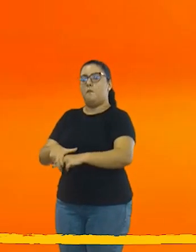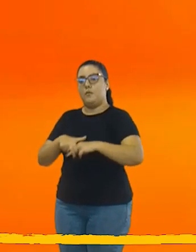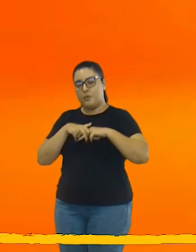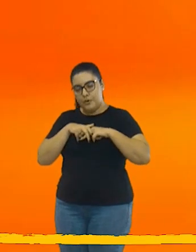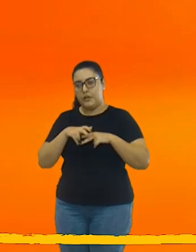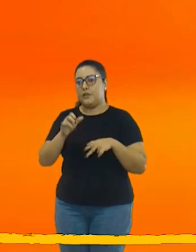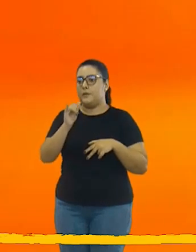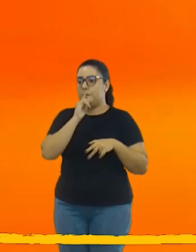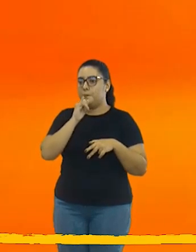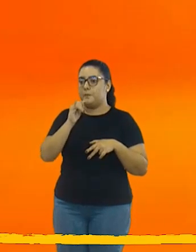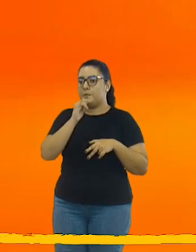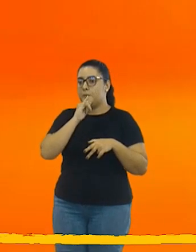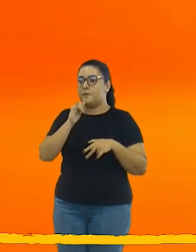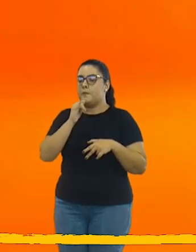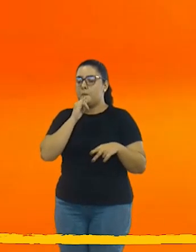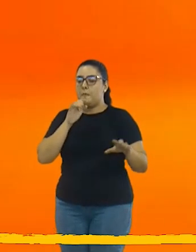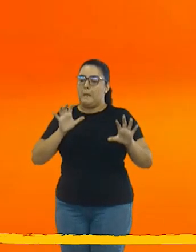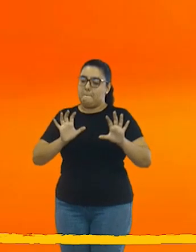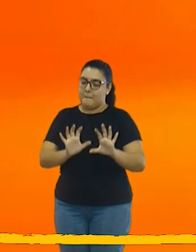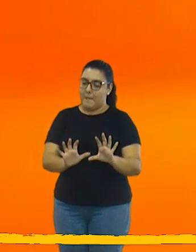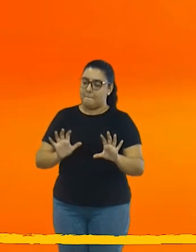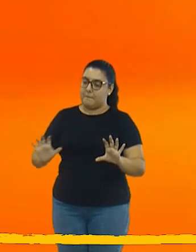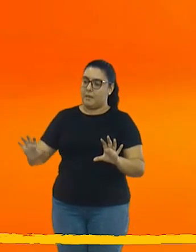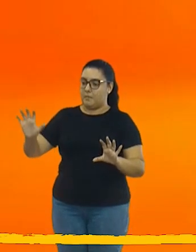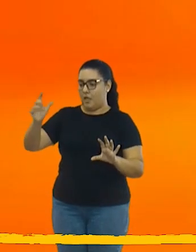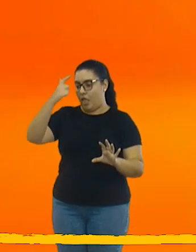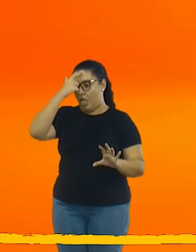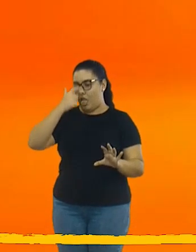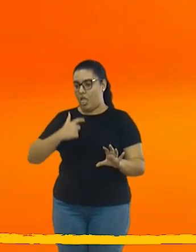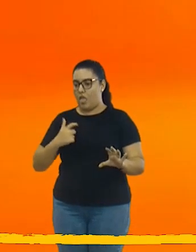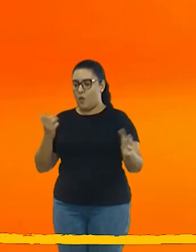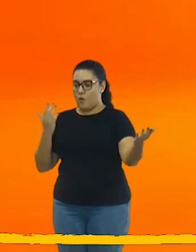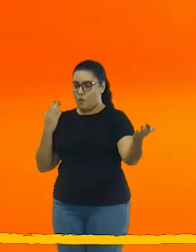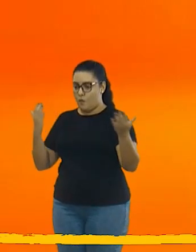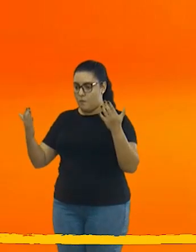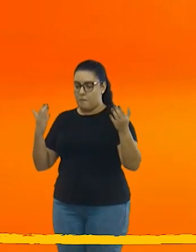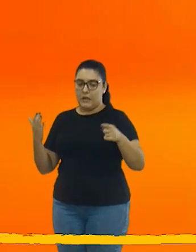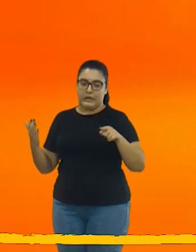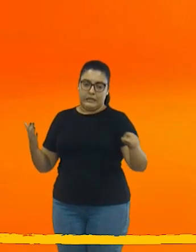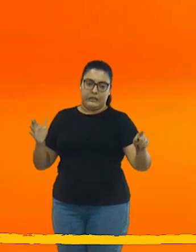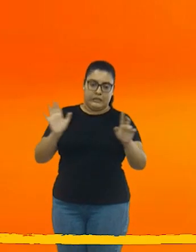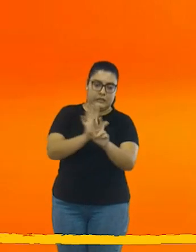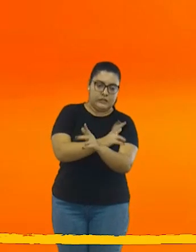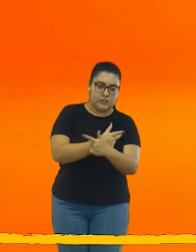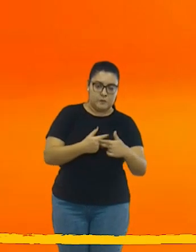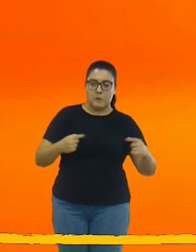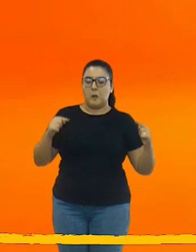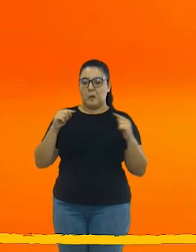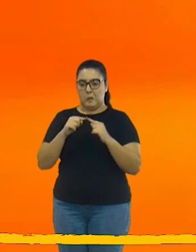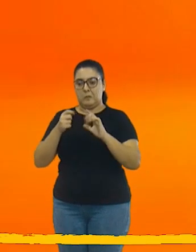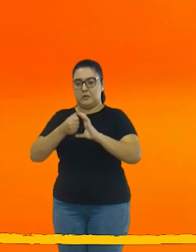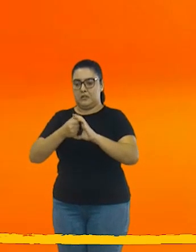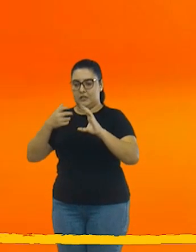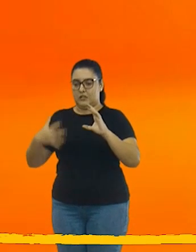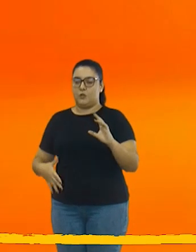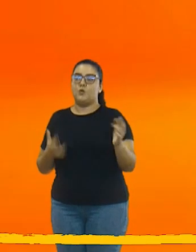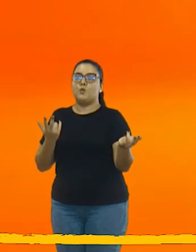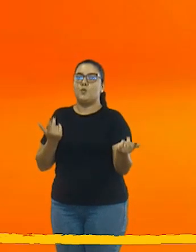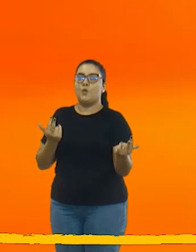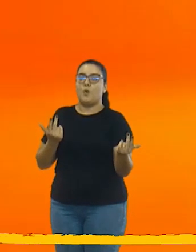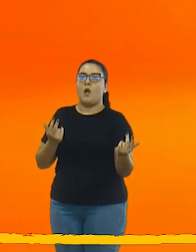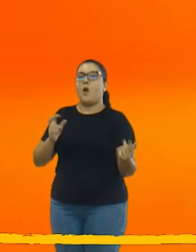da zoomorfização, em que homens são comparados a bichos, a reificação